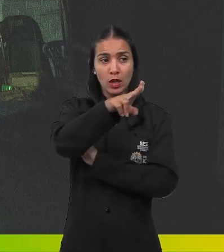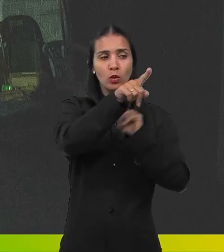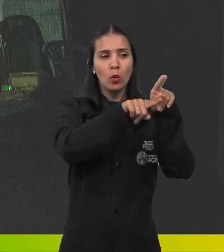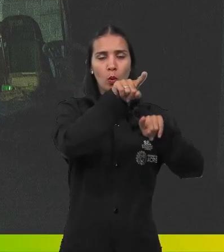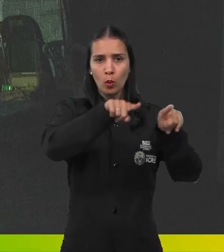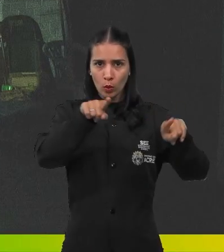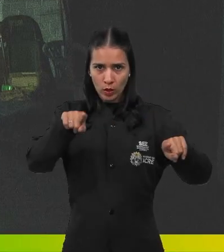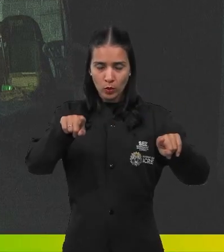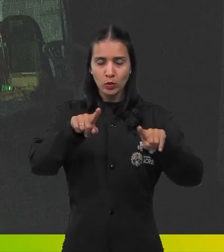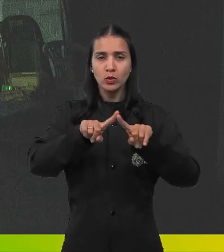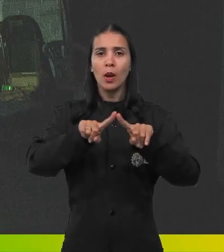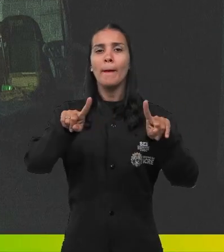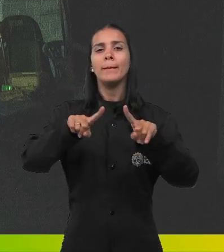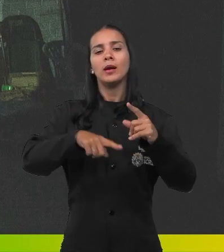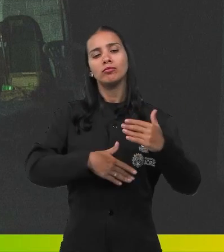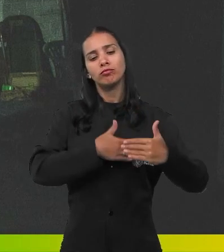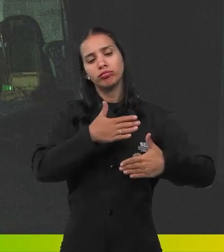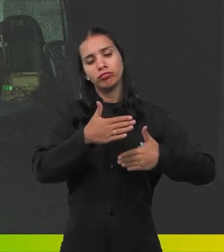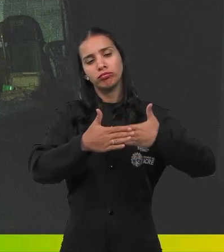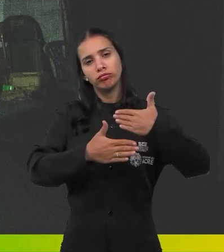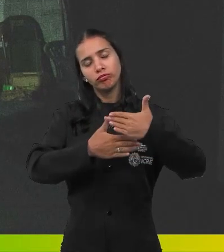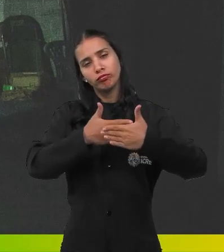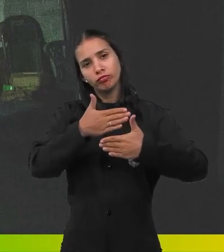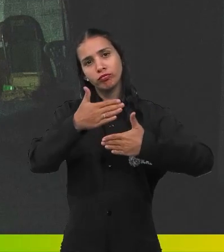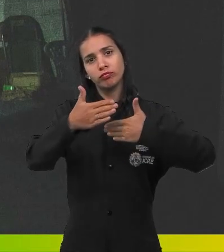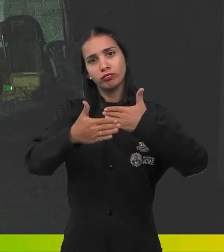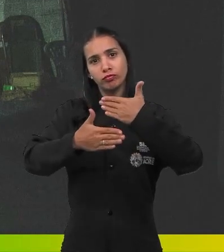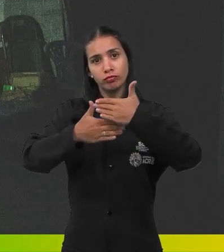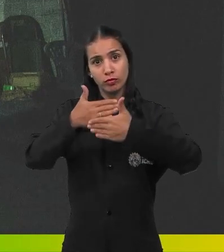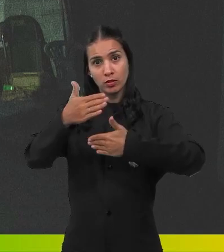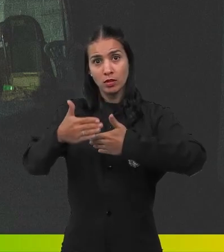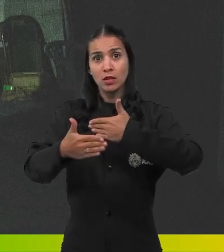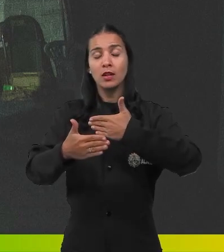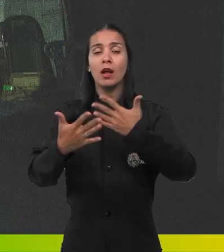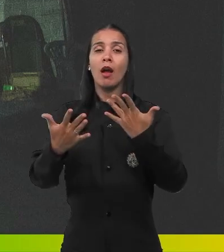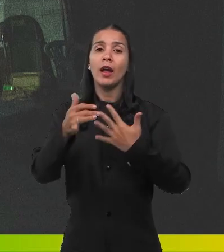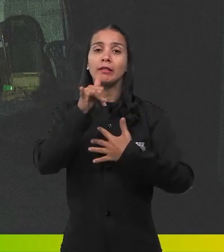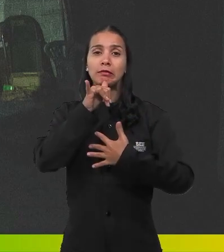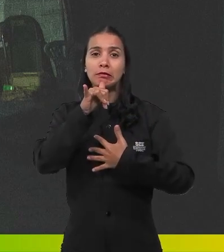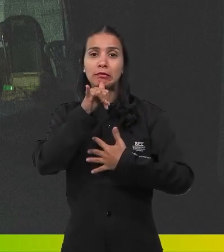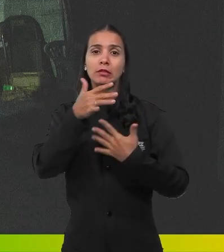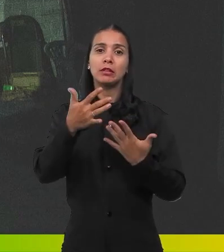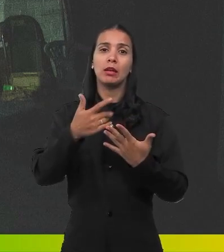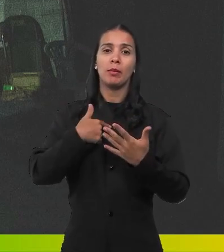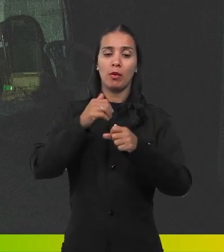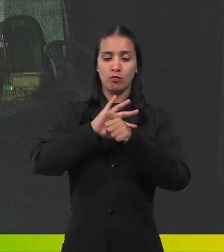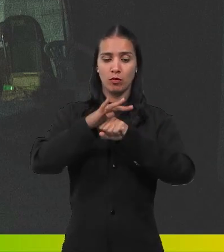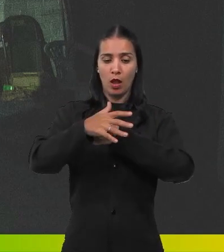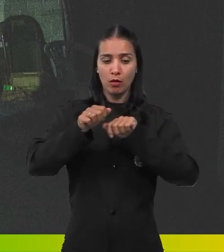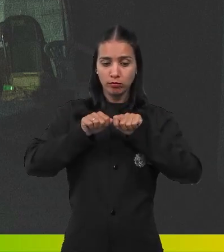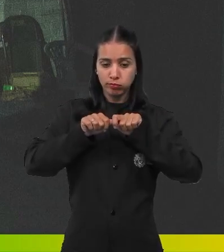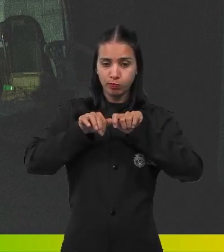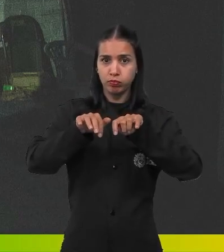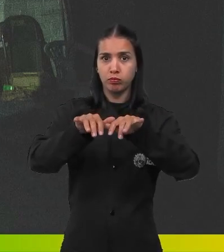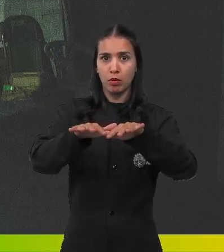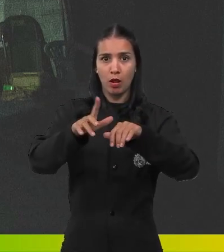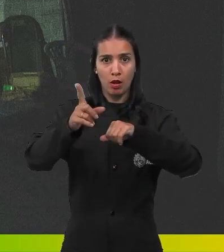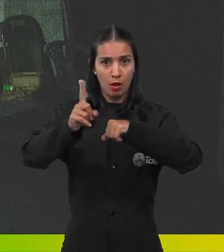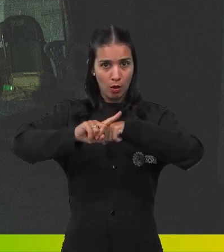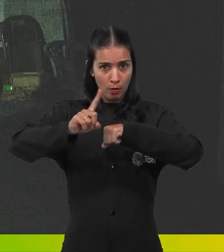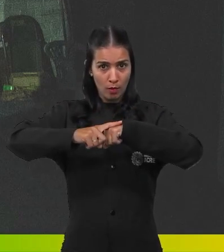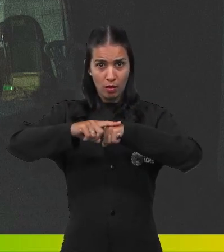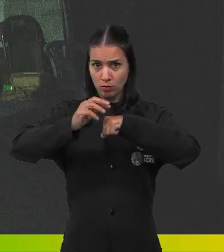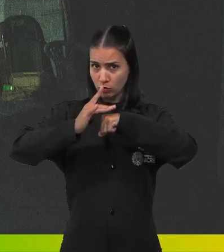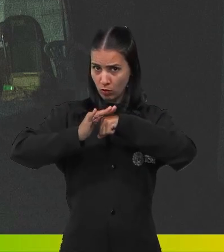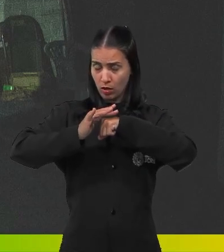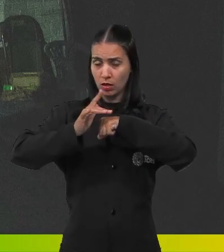virtual. Mas aí, com o passar do tempo, veio a pandemia de 2020, essa pandemia do